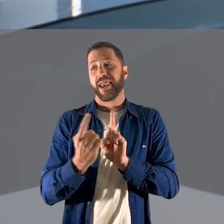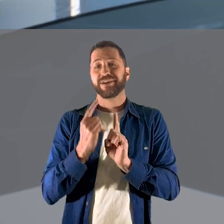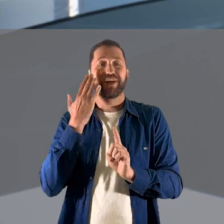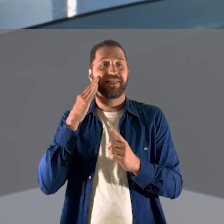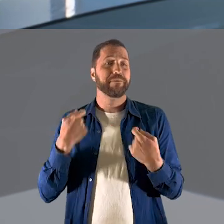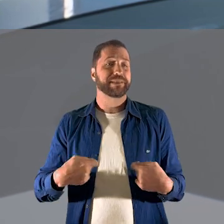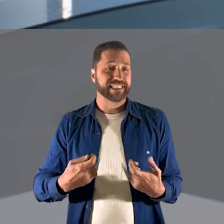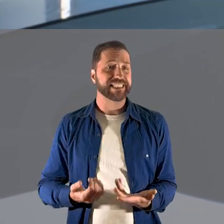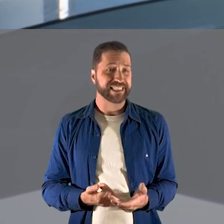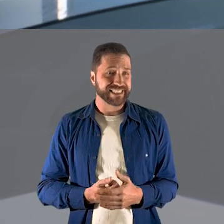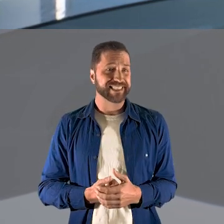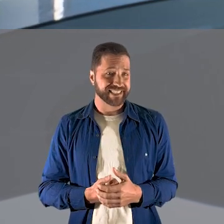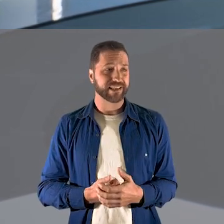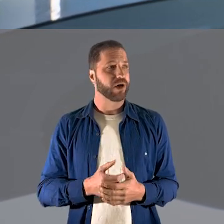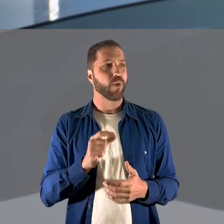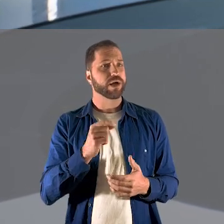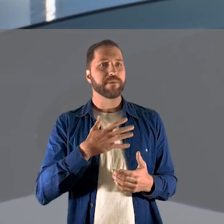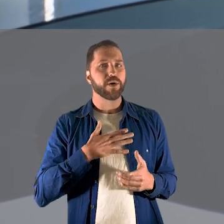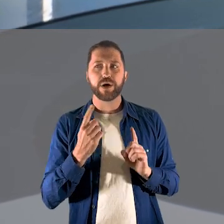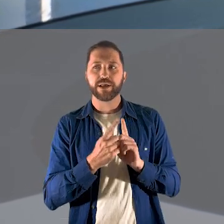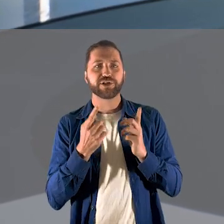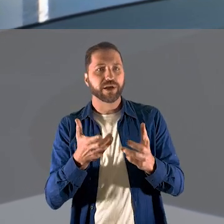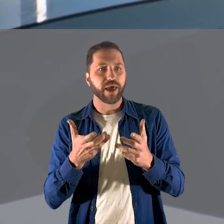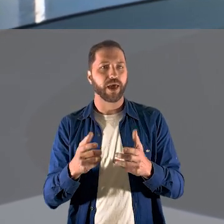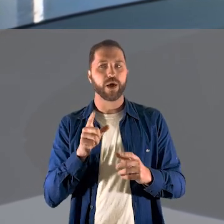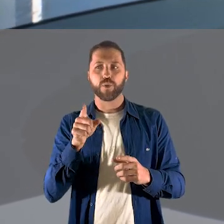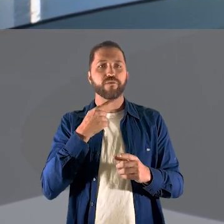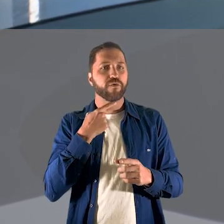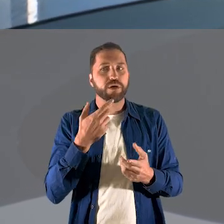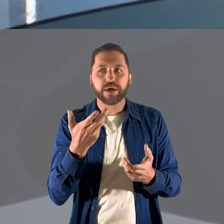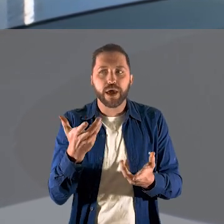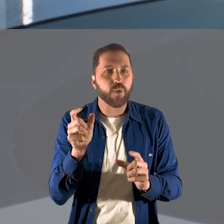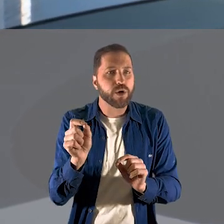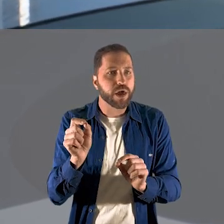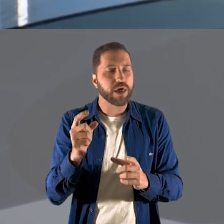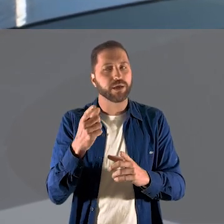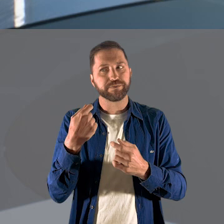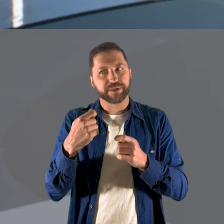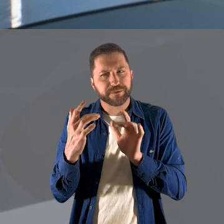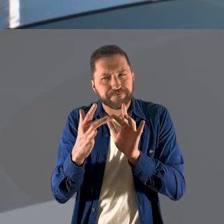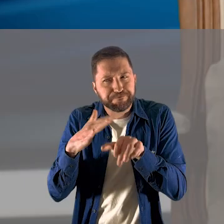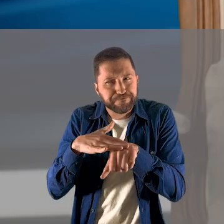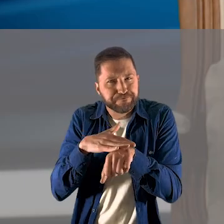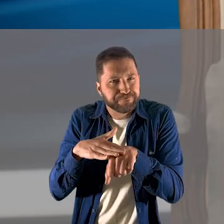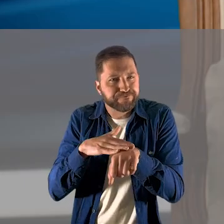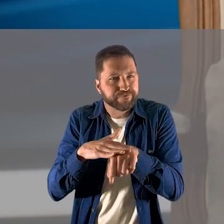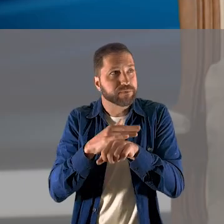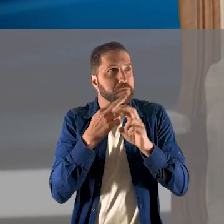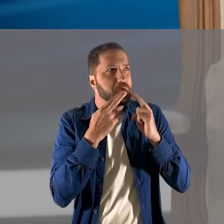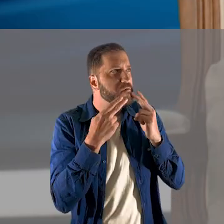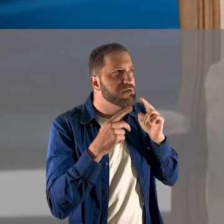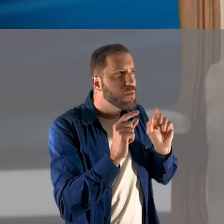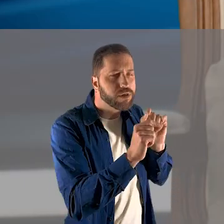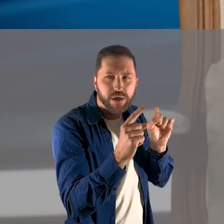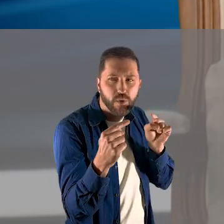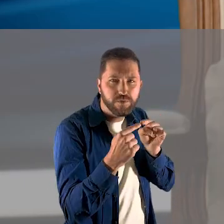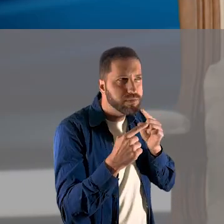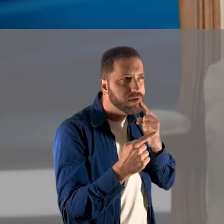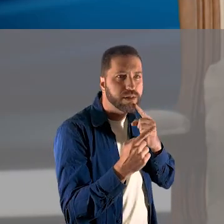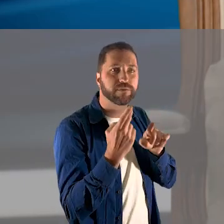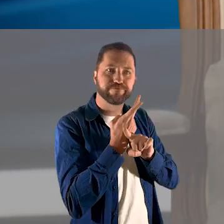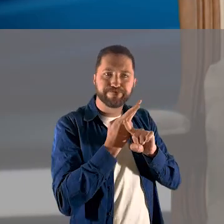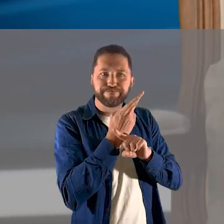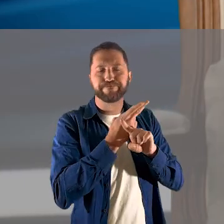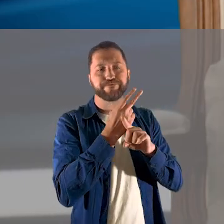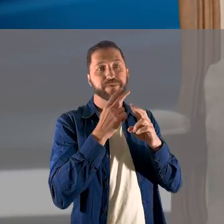tem que entender muito meu cliente então fico muito conectado o que que meu cliente quer que o meu cliente deseja eu tenho que estar muito conectado ao que há de mais avançado